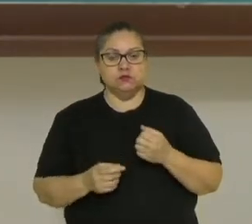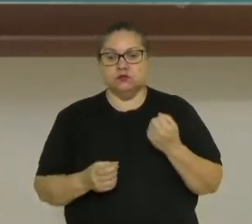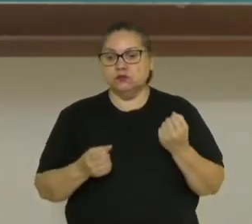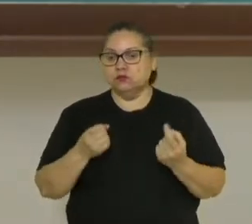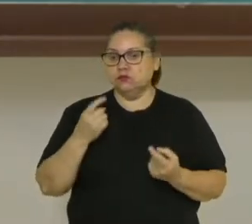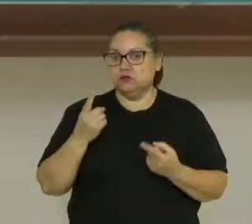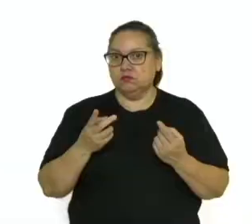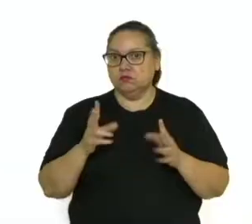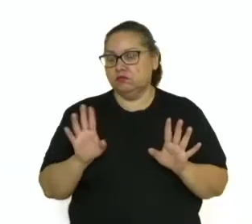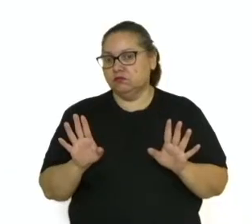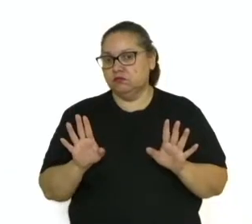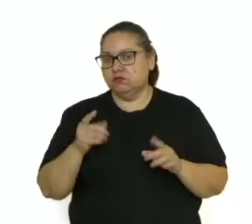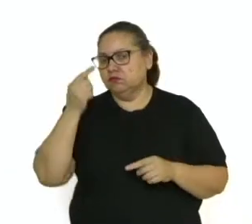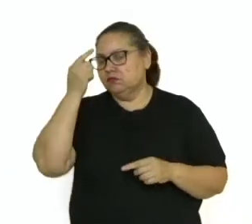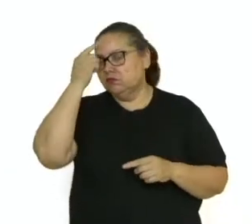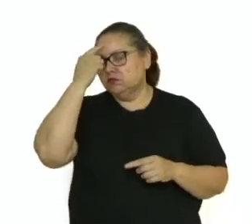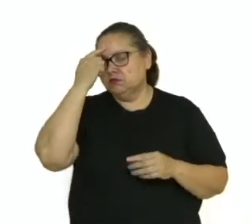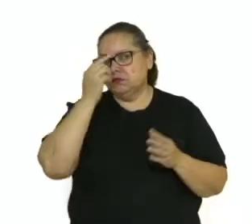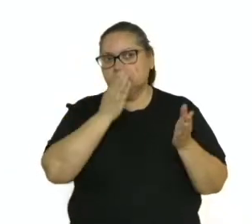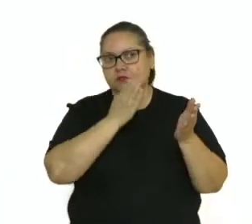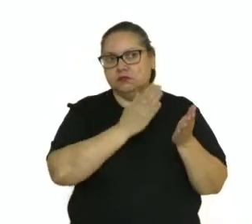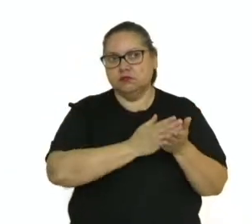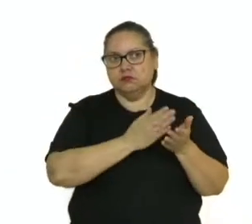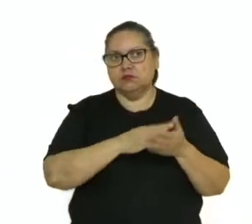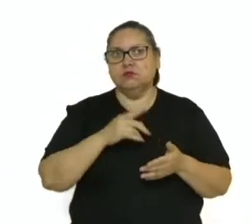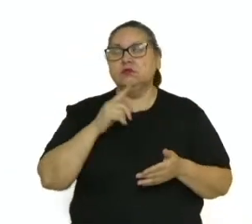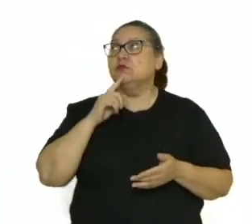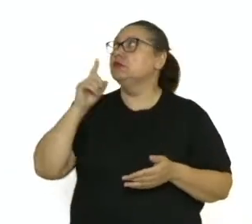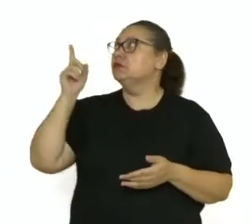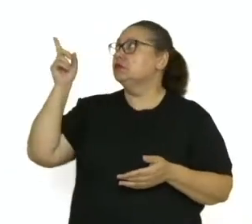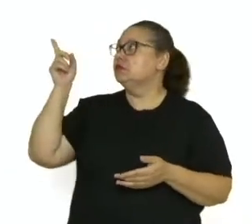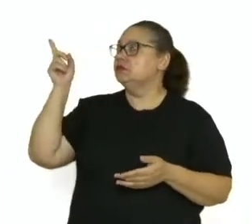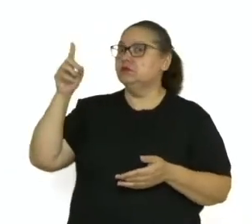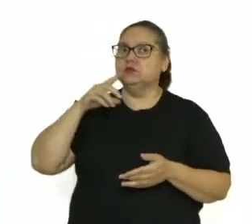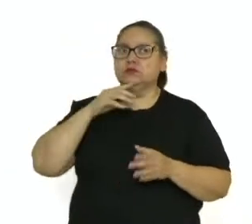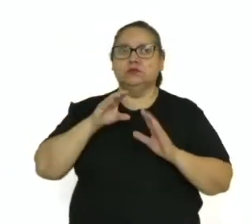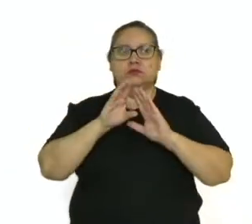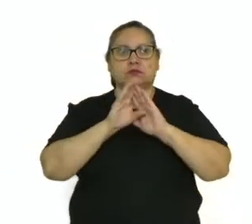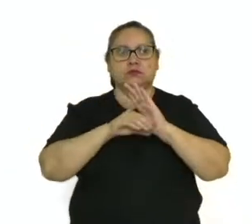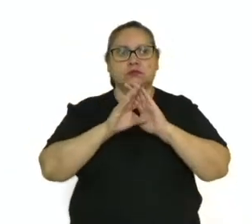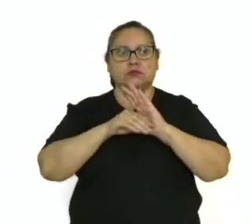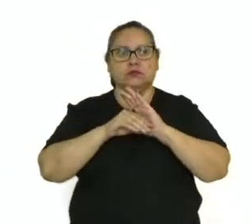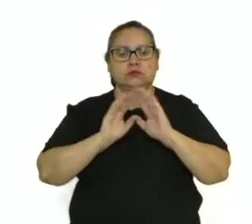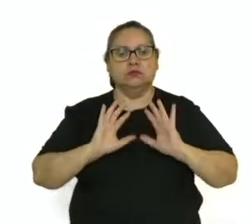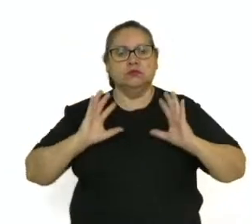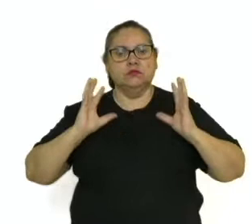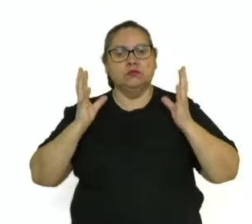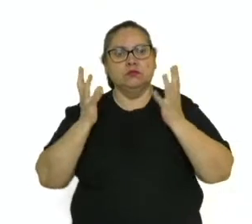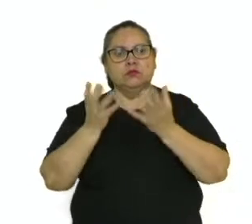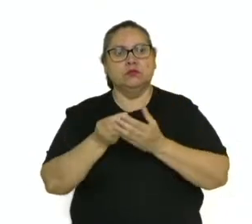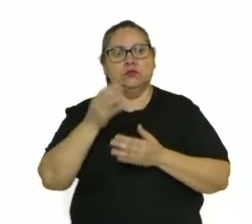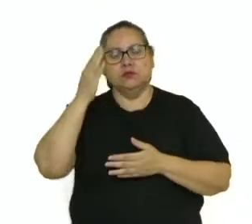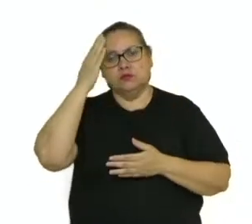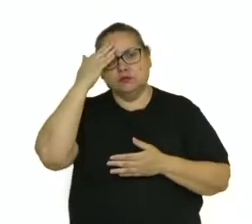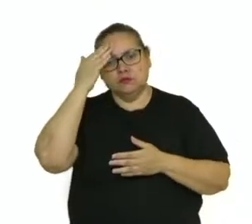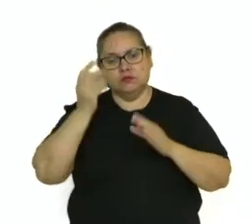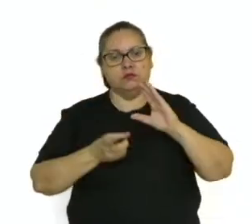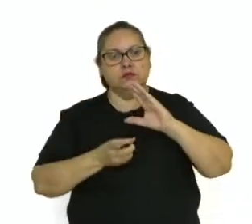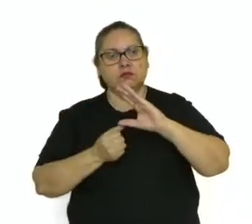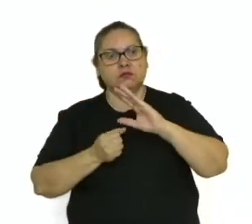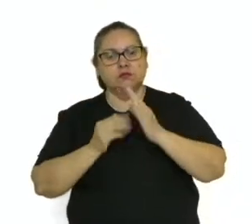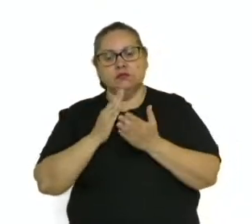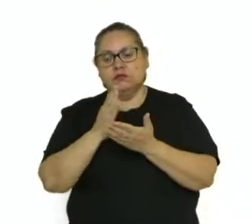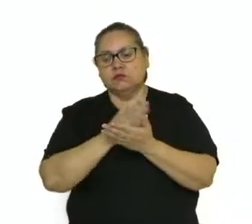hoje? Reflita em fases. Você conhece o conceito de capitalismo e a sua abrangência? Sabia que o capitalismo é dividido